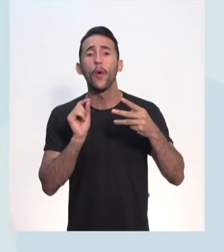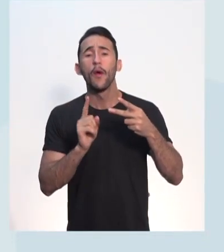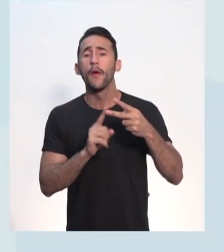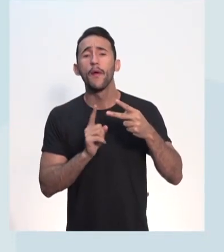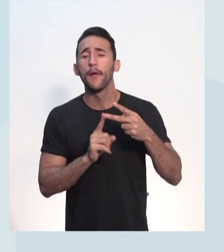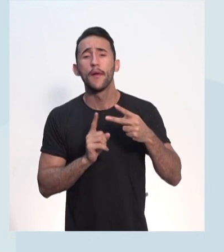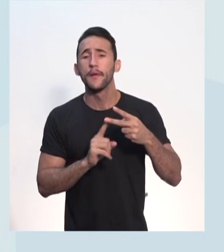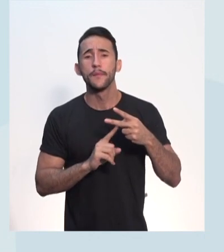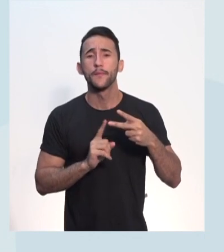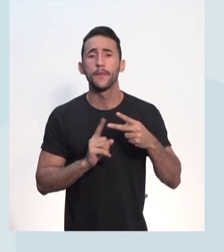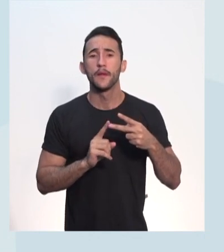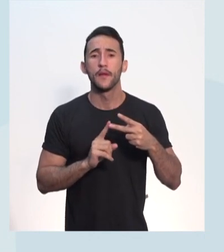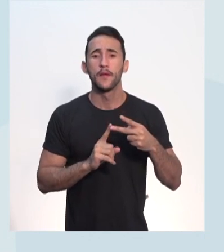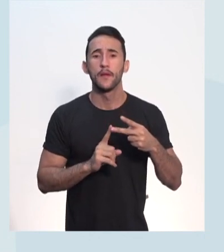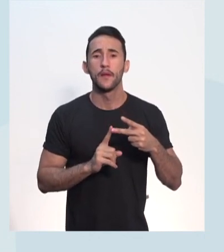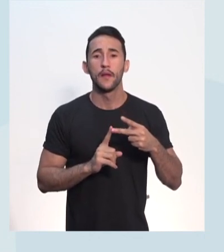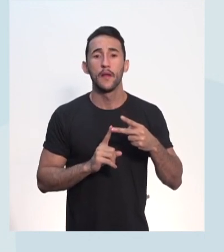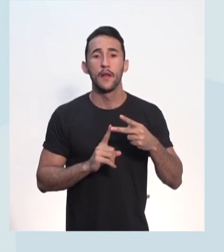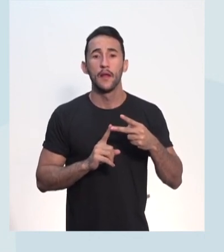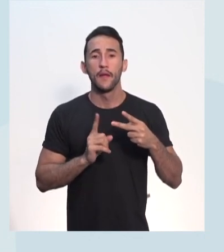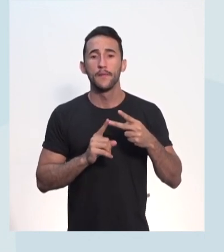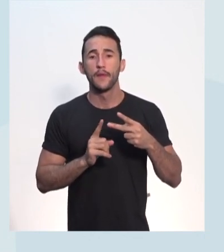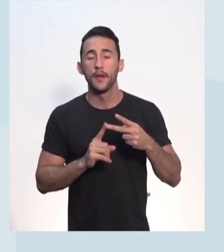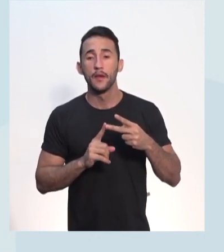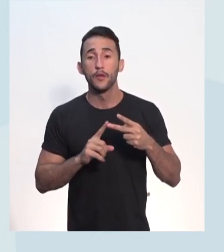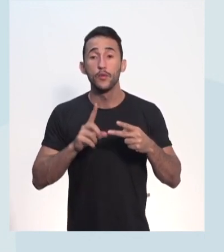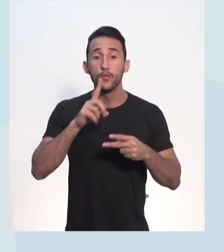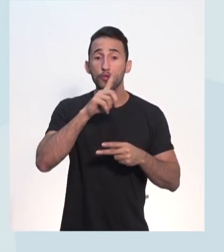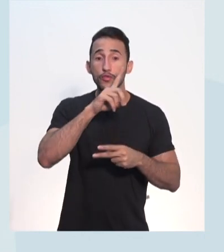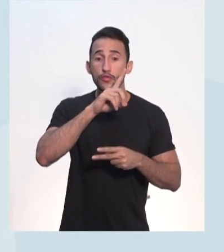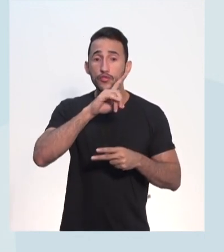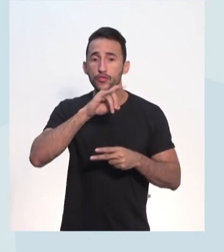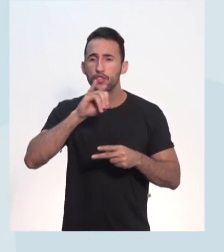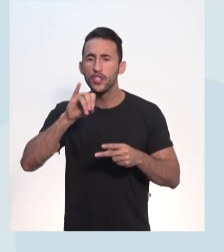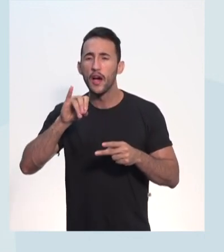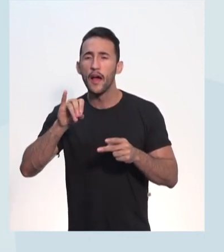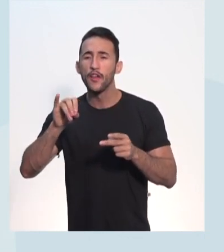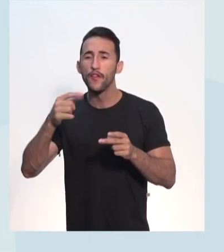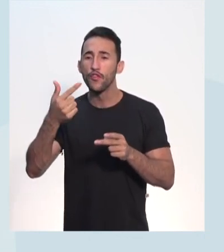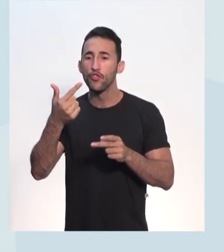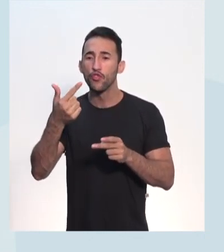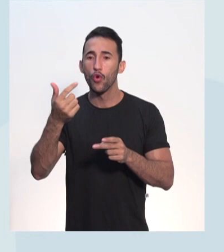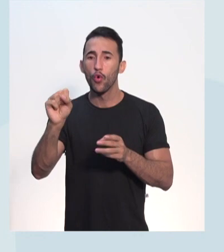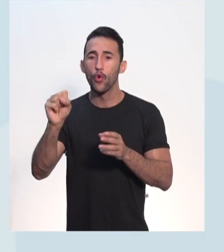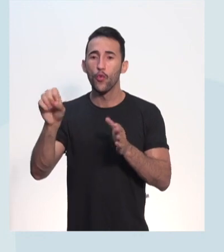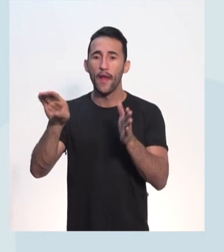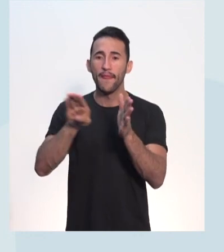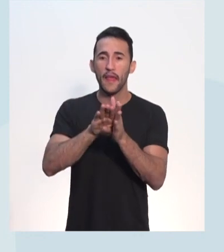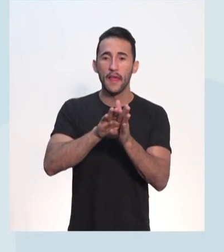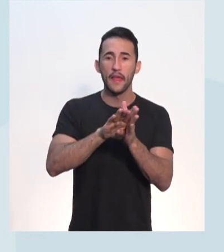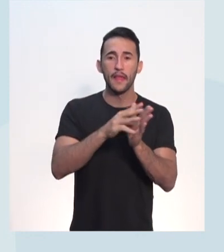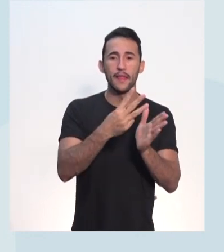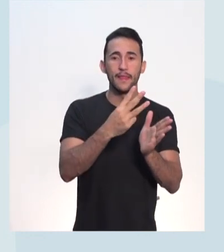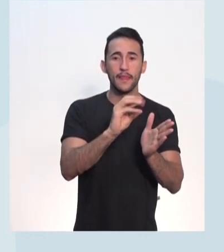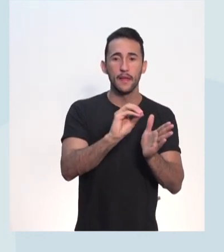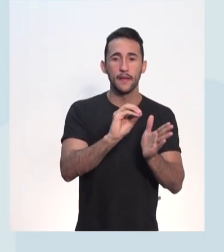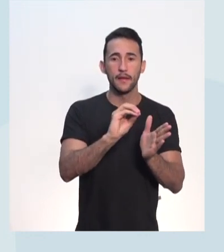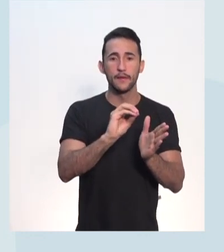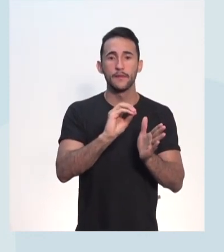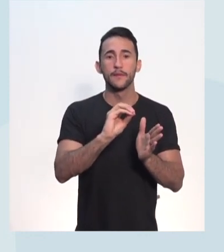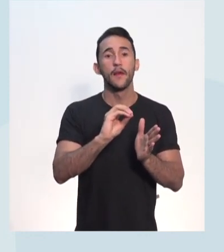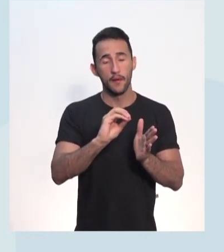que essas serão válidas também para a semana de 28 a 30, ou seja, essa semana, como eu mencionei, nós